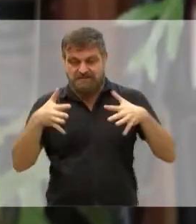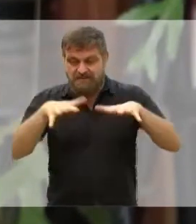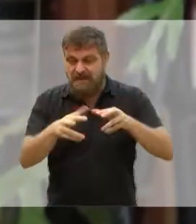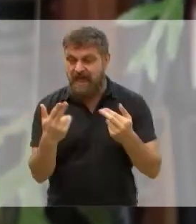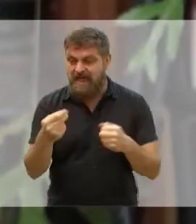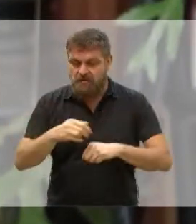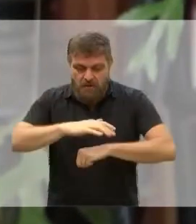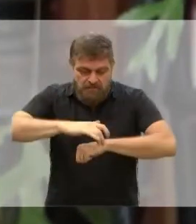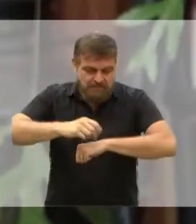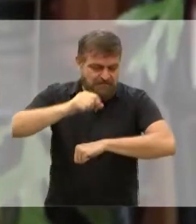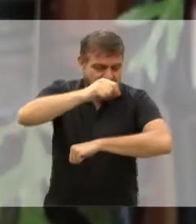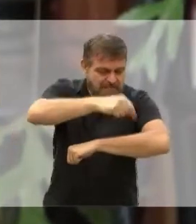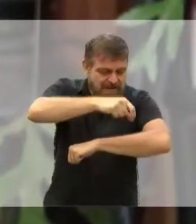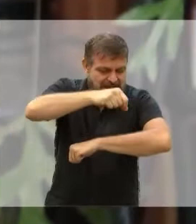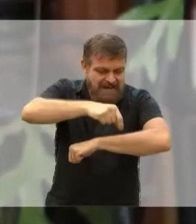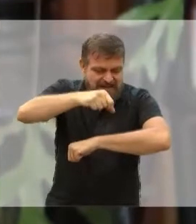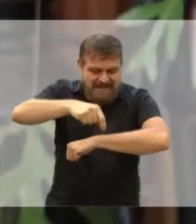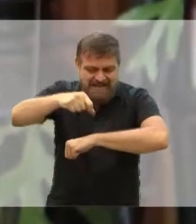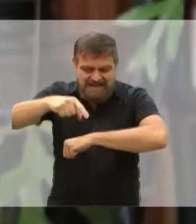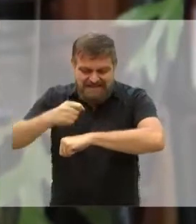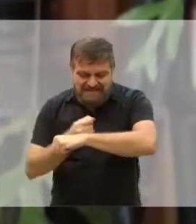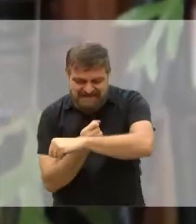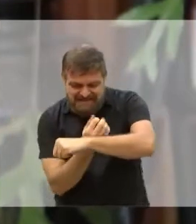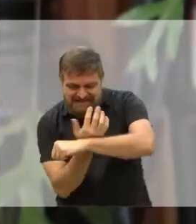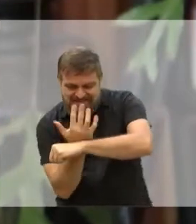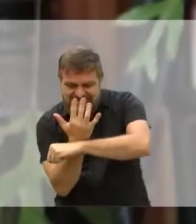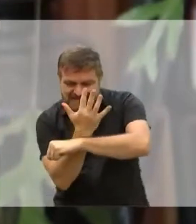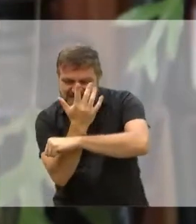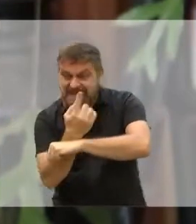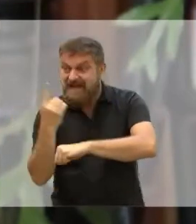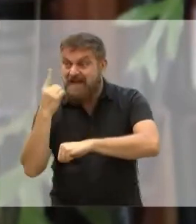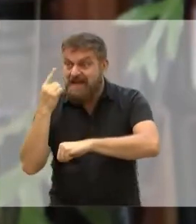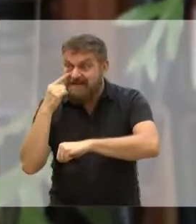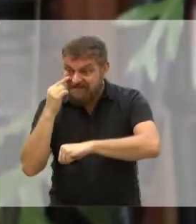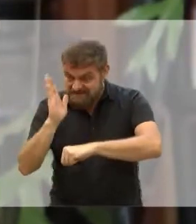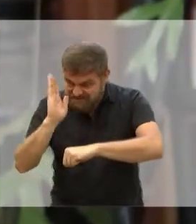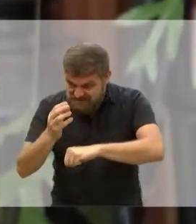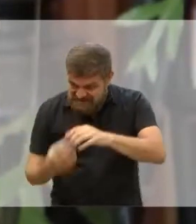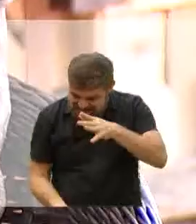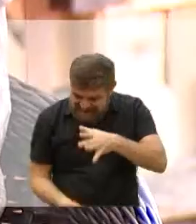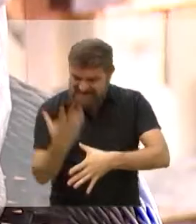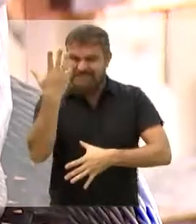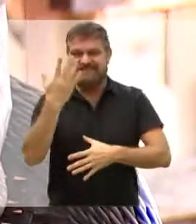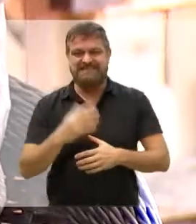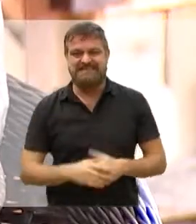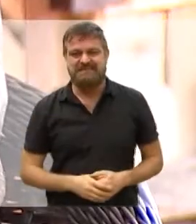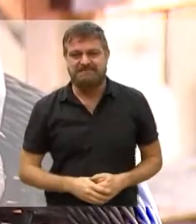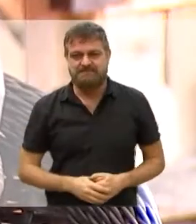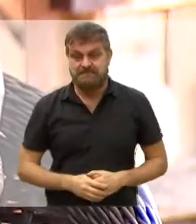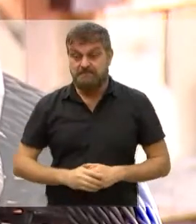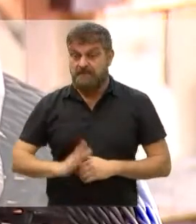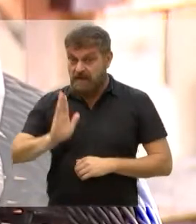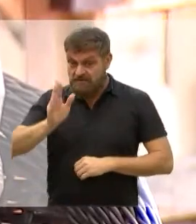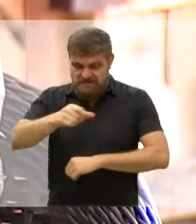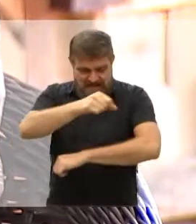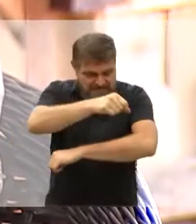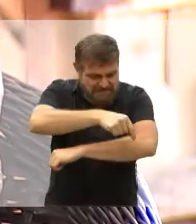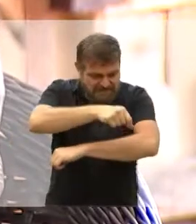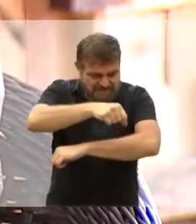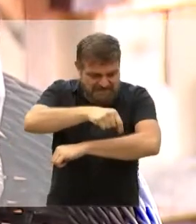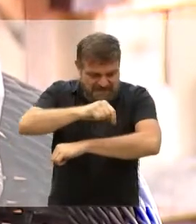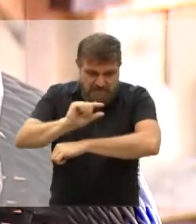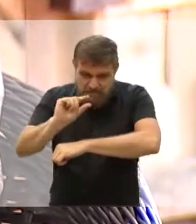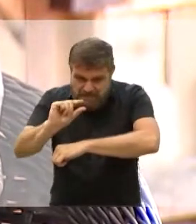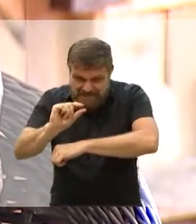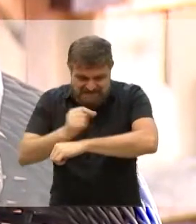uma sementinha, é isso que a gente faz diariamente e a gente já está vendo muita coisa florescer. Bom, e a semente foi plantada,